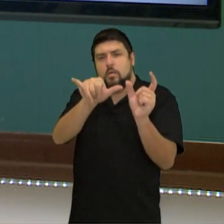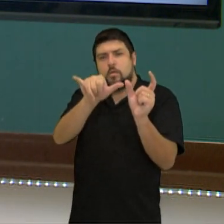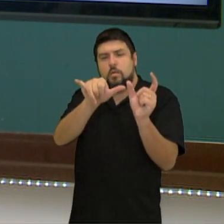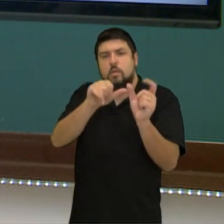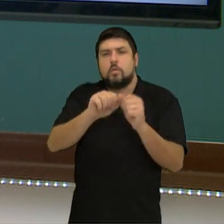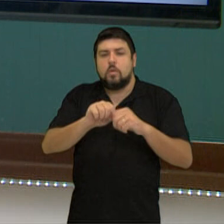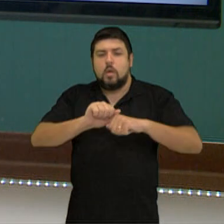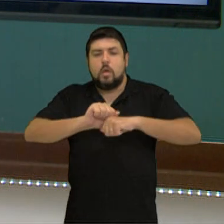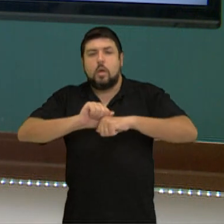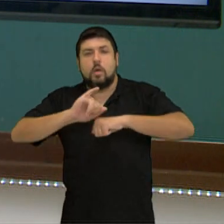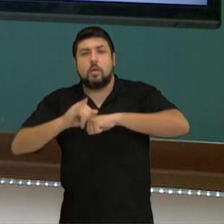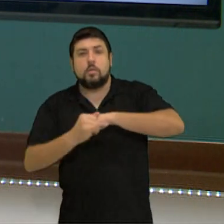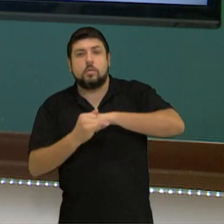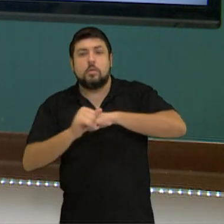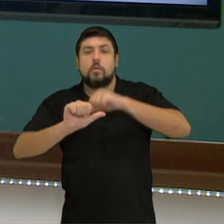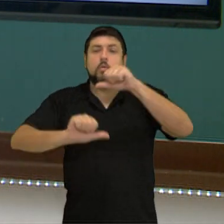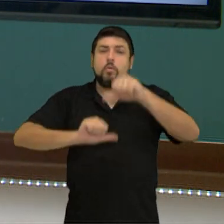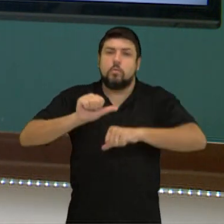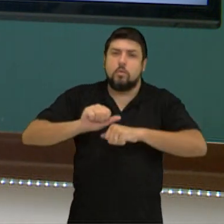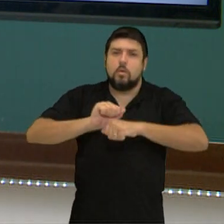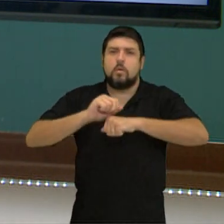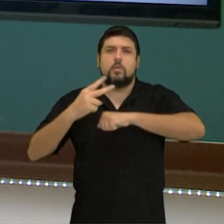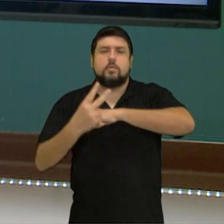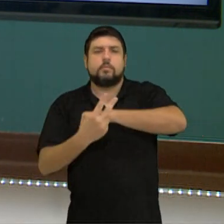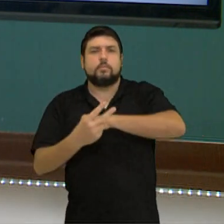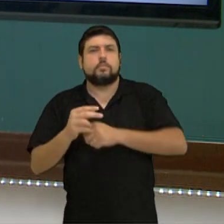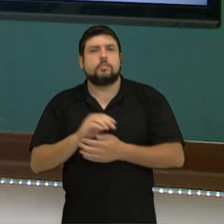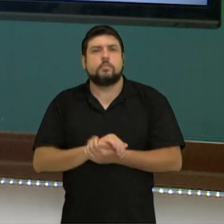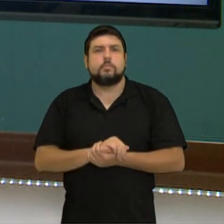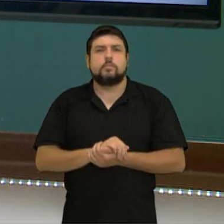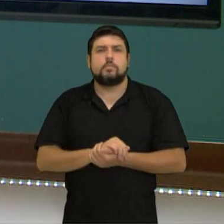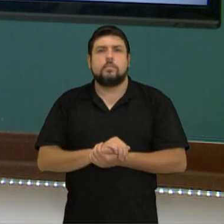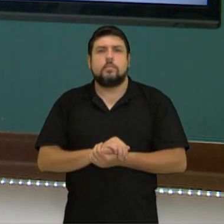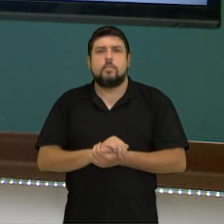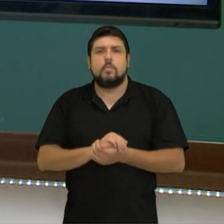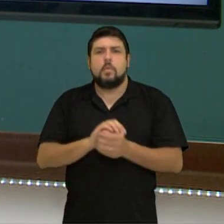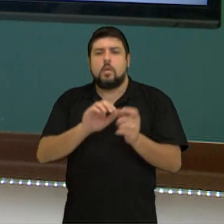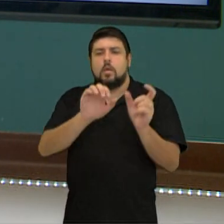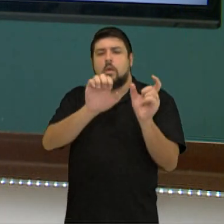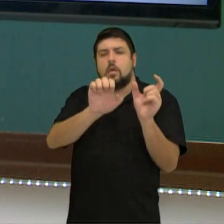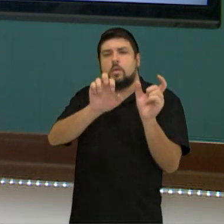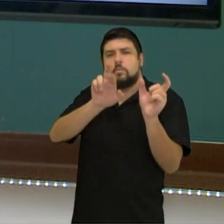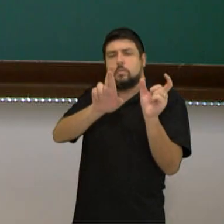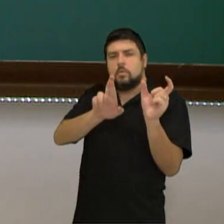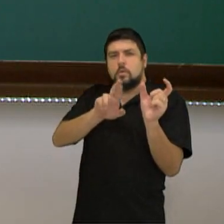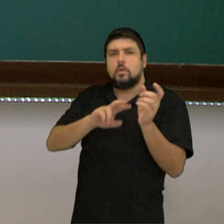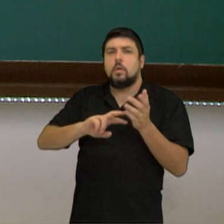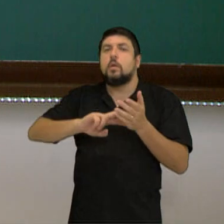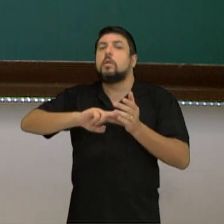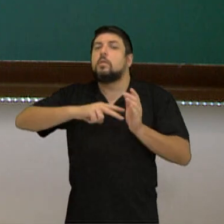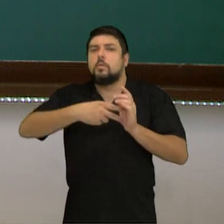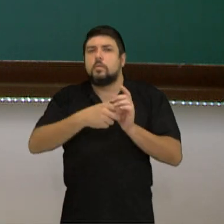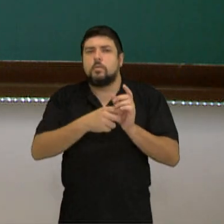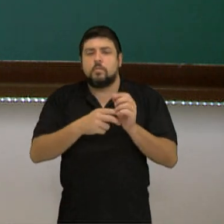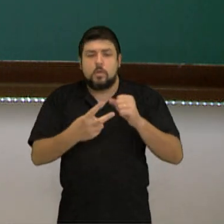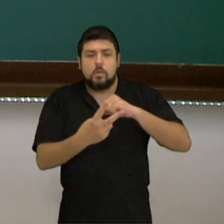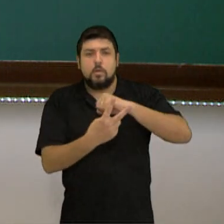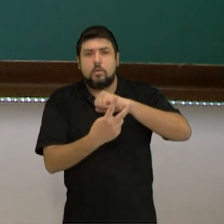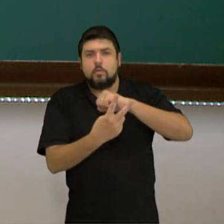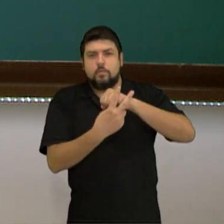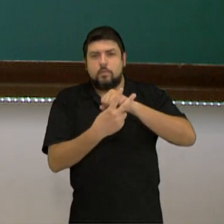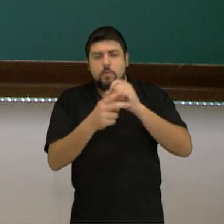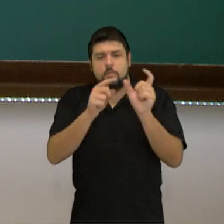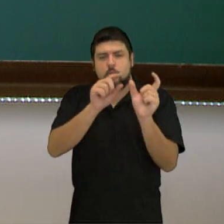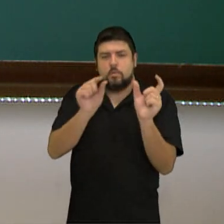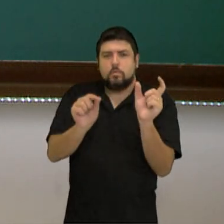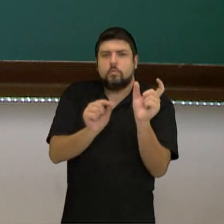advérbios, tá? Acabou. O por exemplo, ele é muito utilizado quando você acrescenta num determinado verbo e